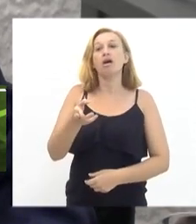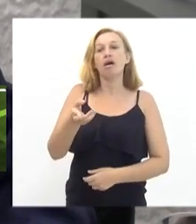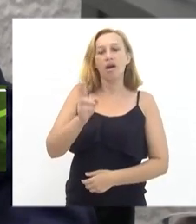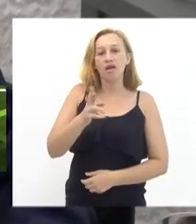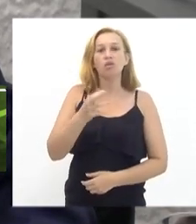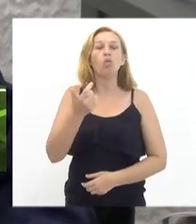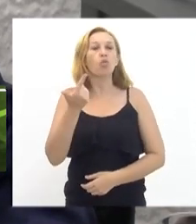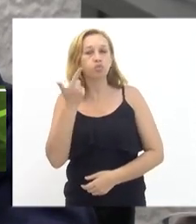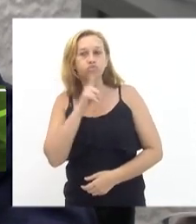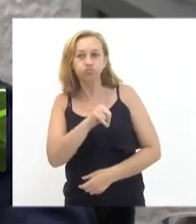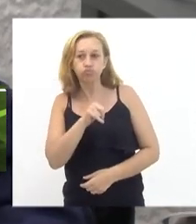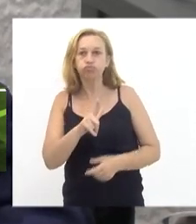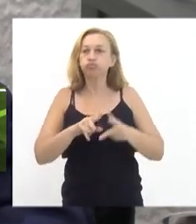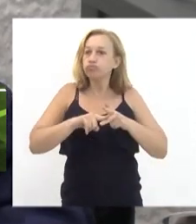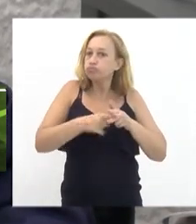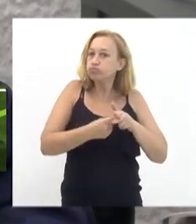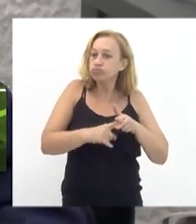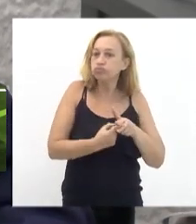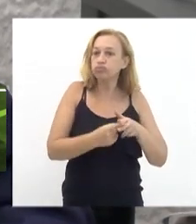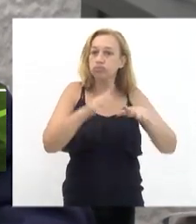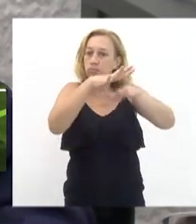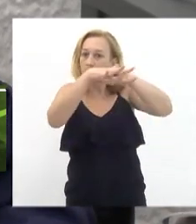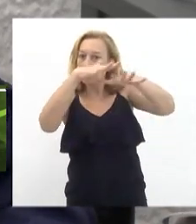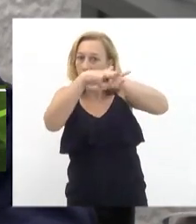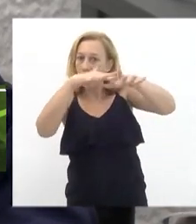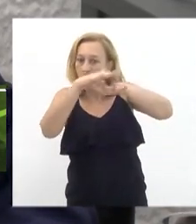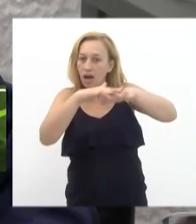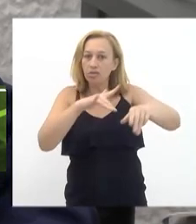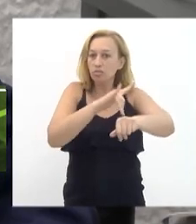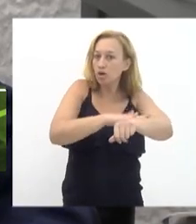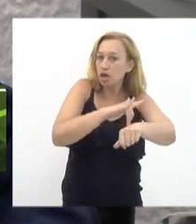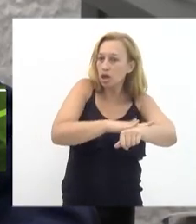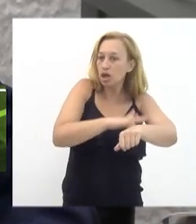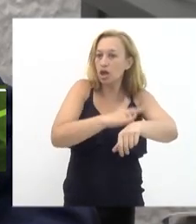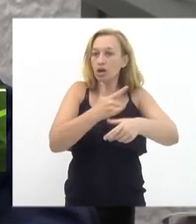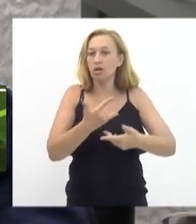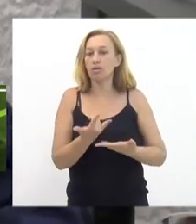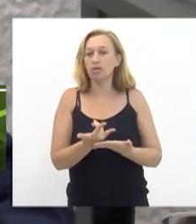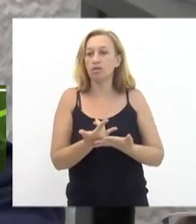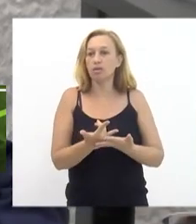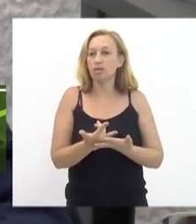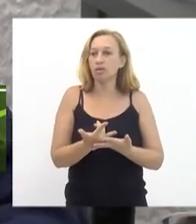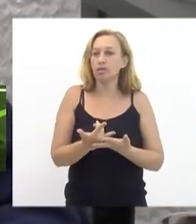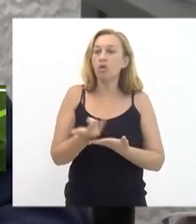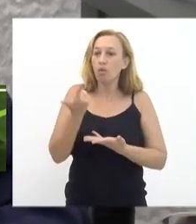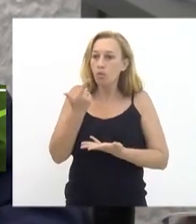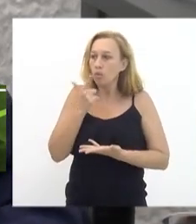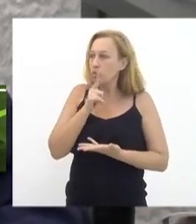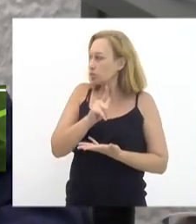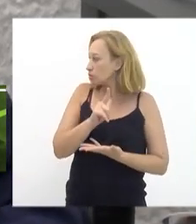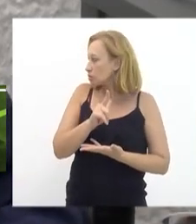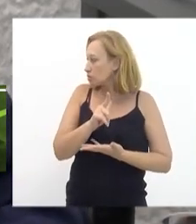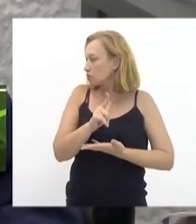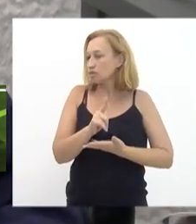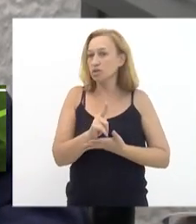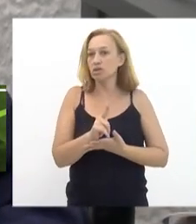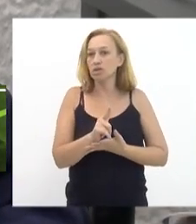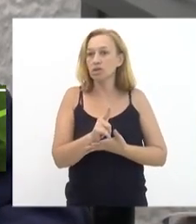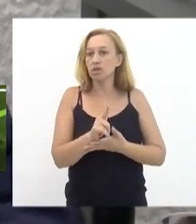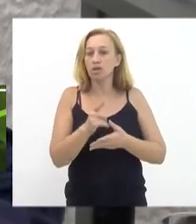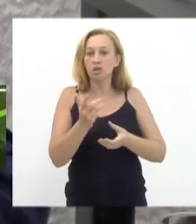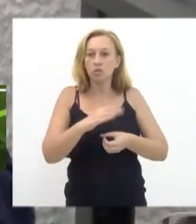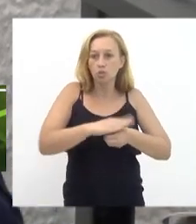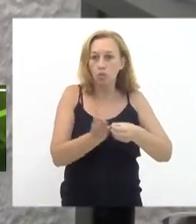banheiro você consegue corrigir telhado você consegue botar porta que não tem você consegue botar você consegue fazer esgoto